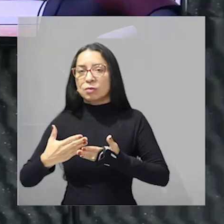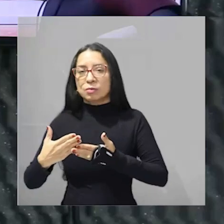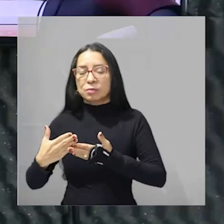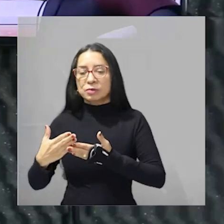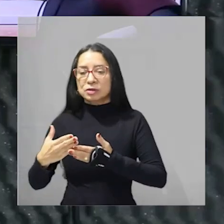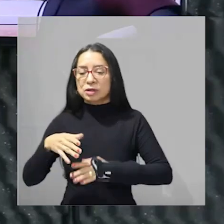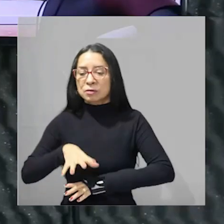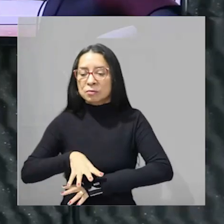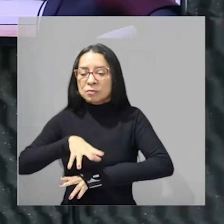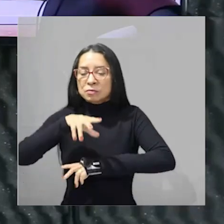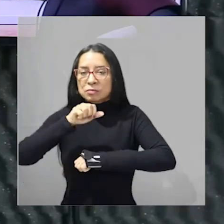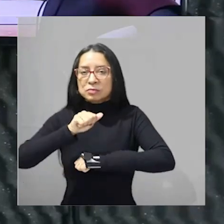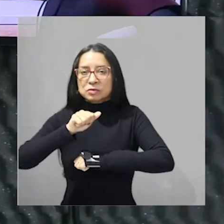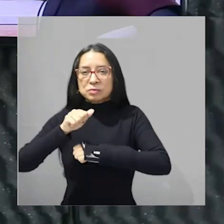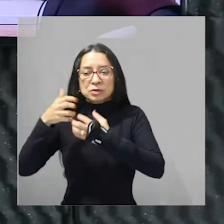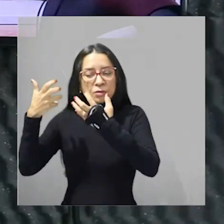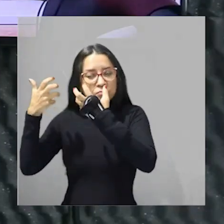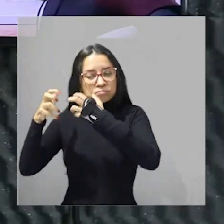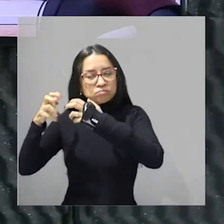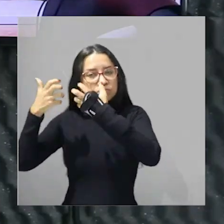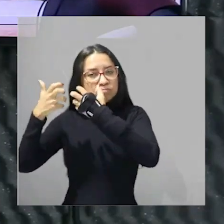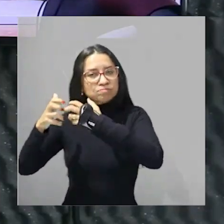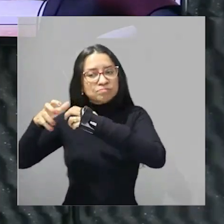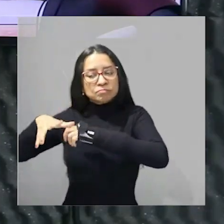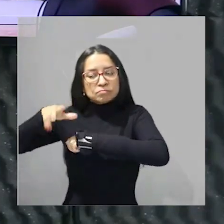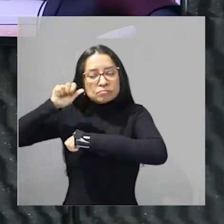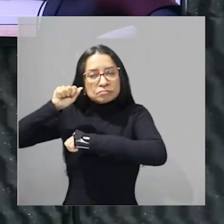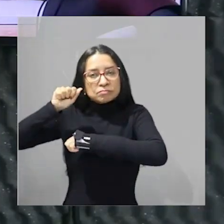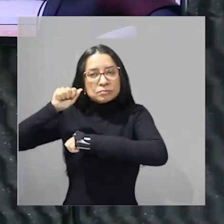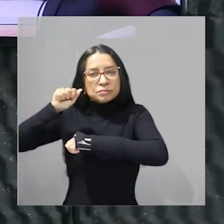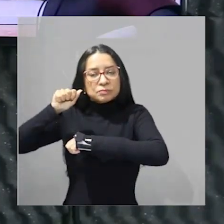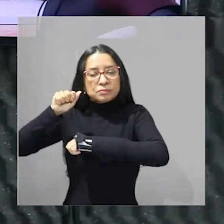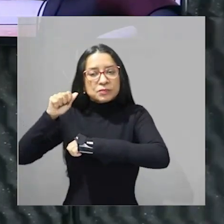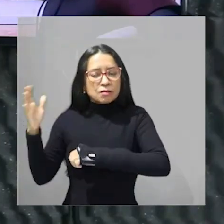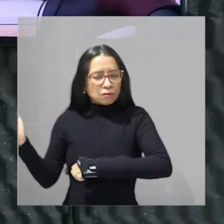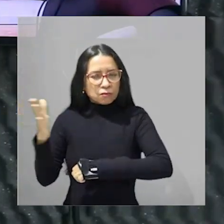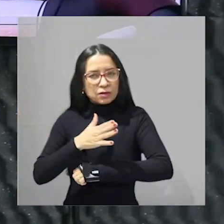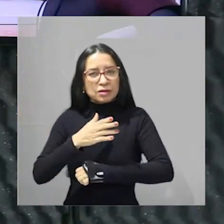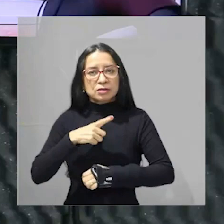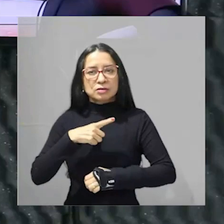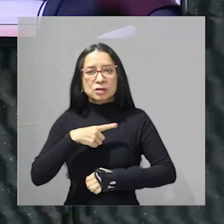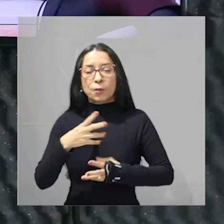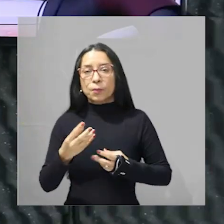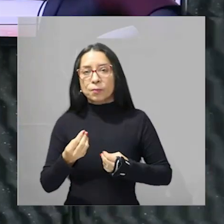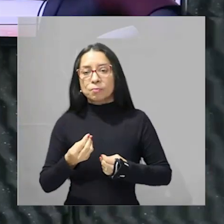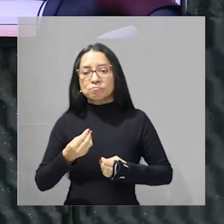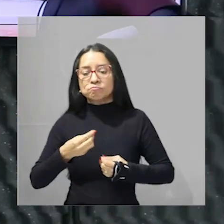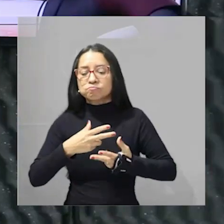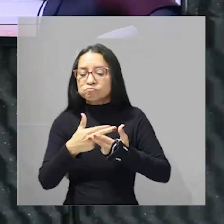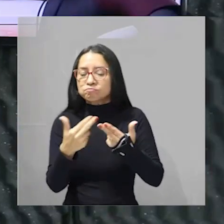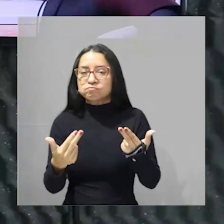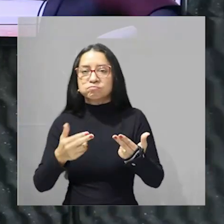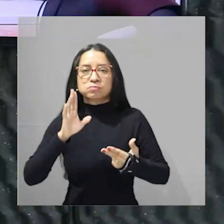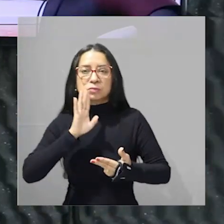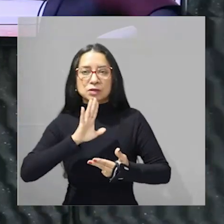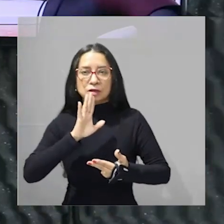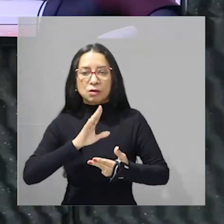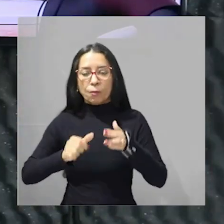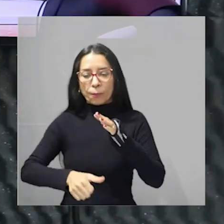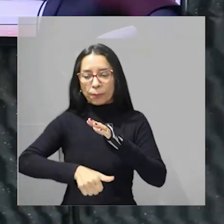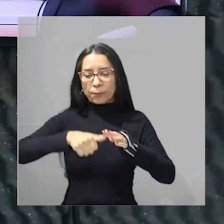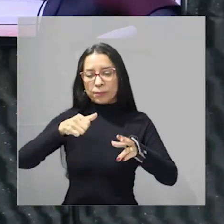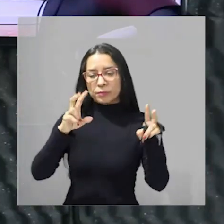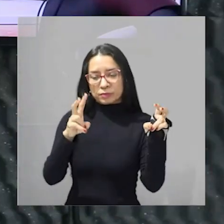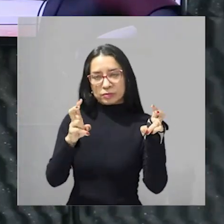oxigena teu cérebro e vamos para cima, que tem muita coisa legal. E a primeira temática que nós vamos trabalhar, galera, tá? Eu